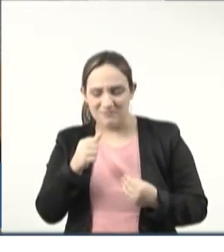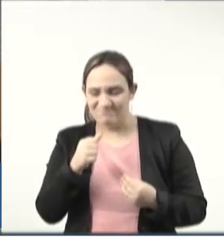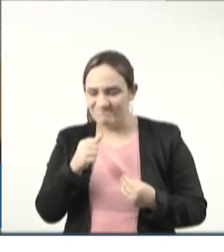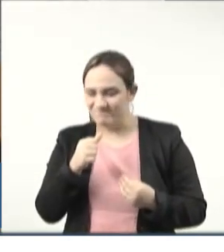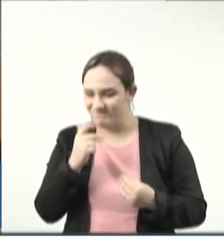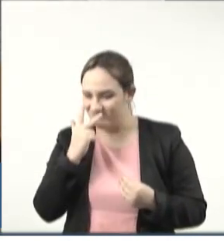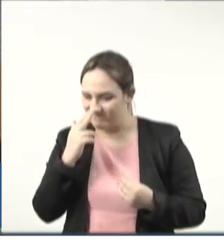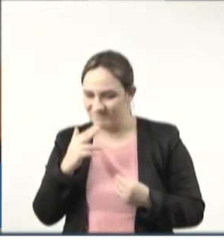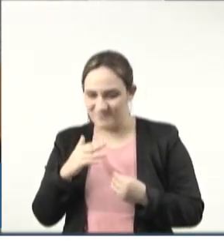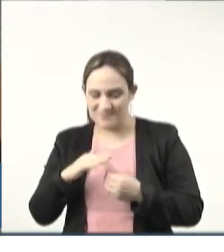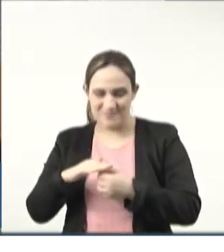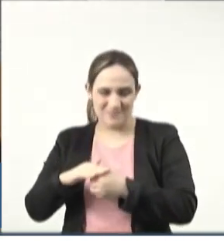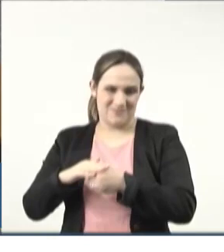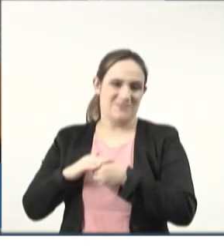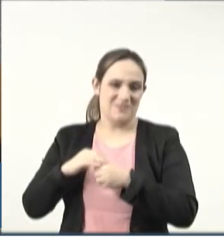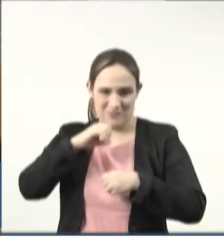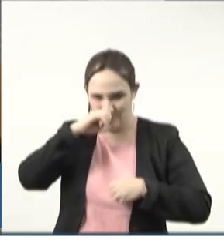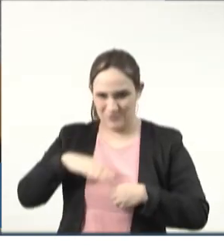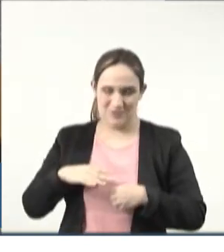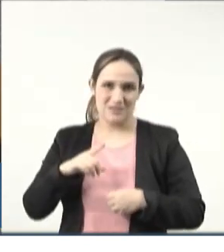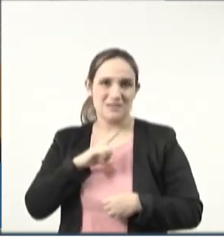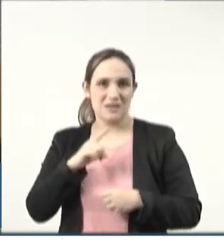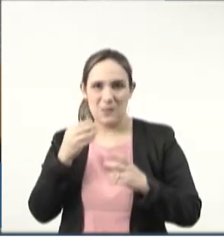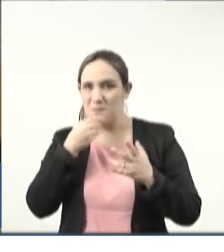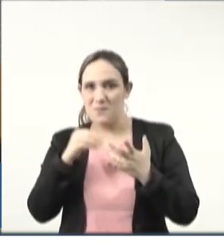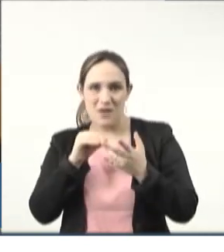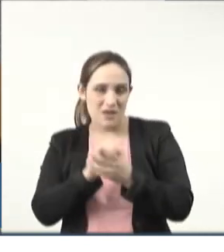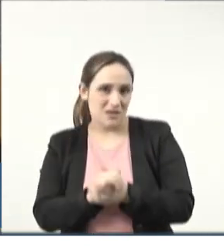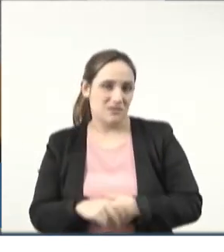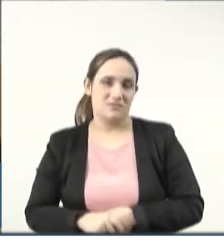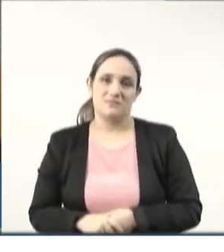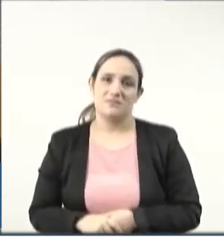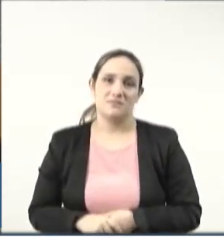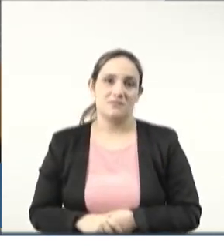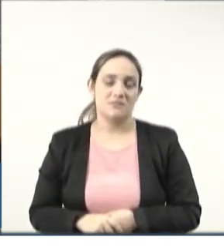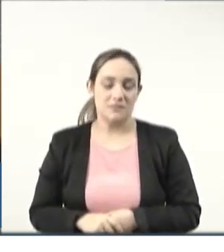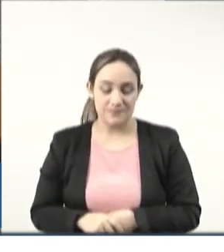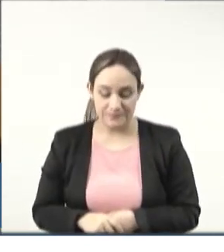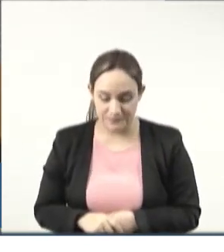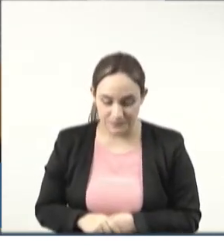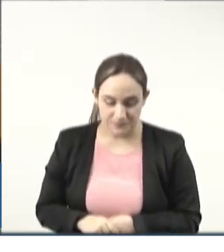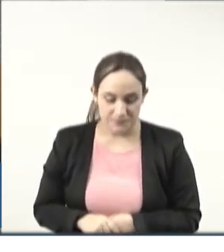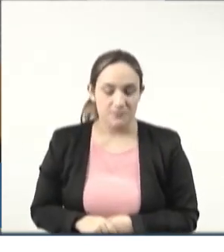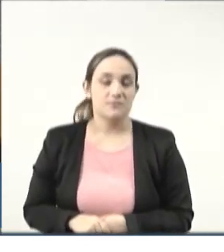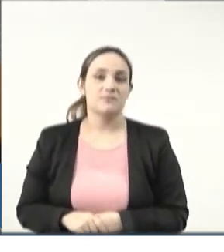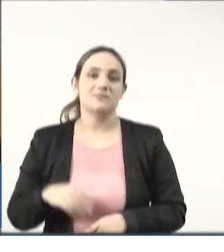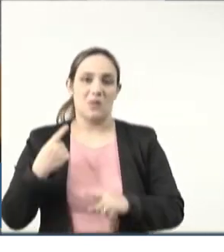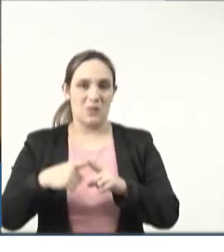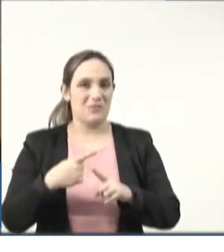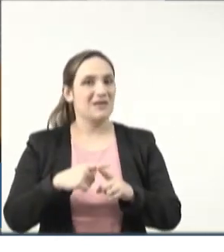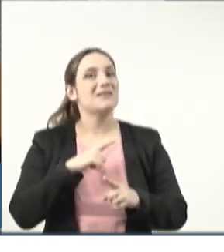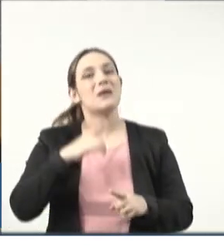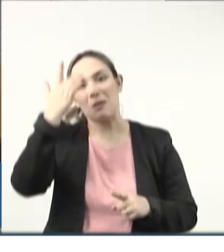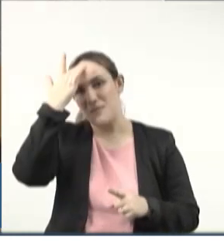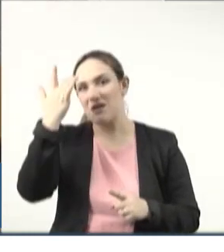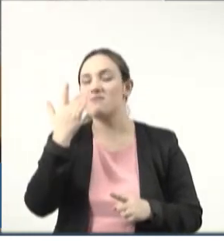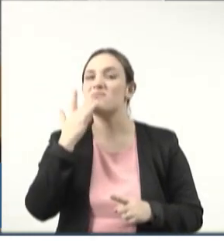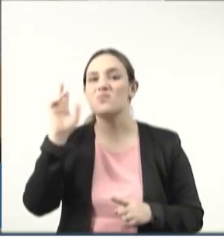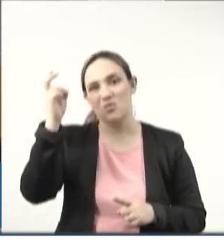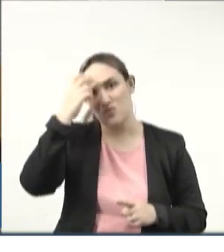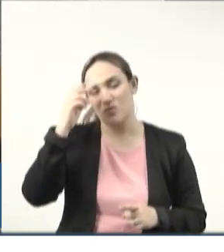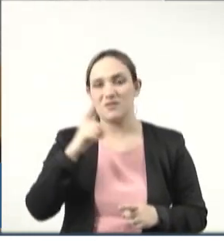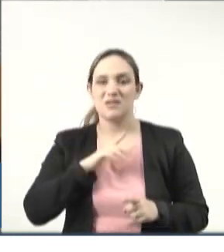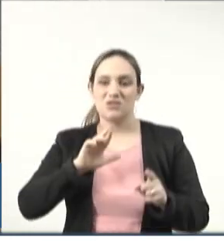maridos, para que vocês, eu acredito que vocês já tenham percebido que tudo tem a ver com o padrão cultural que nós mesmos impusemos,